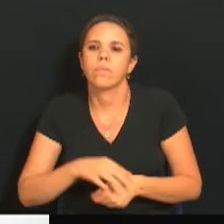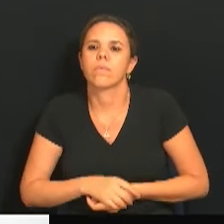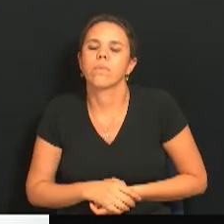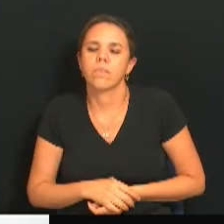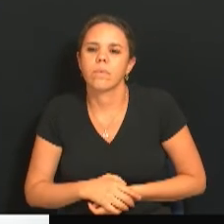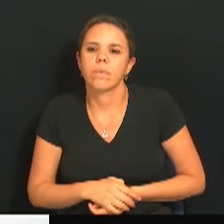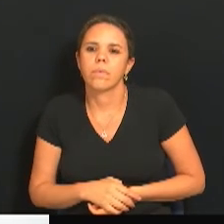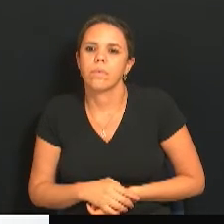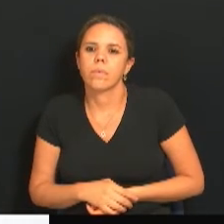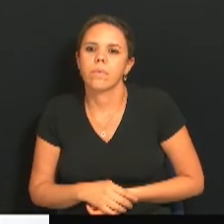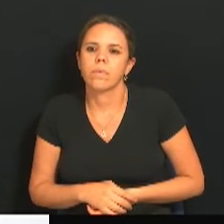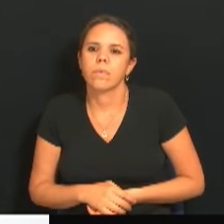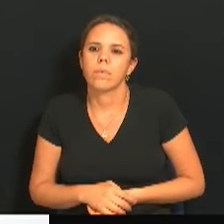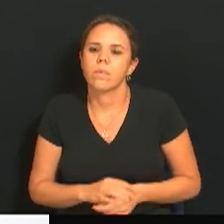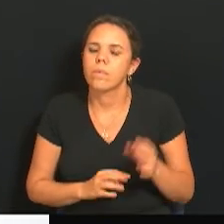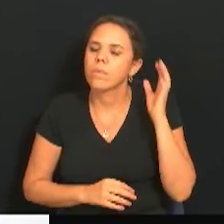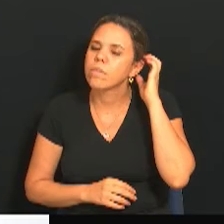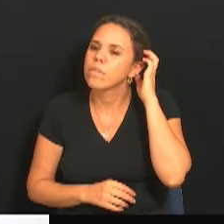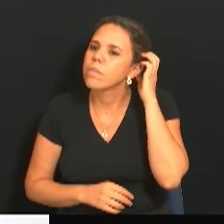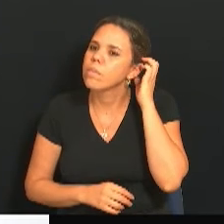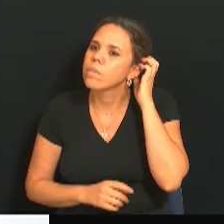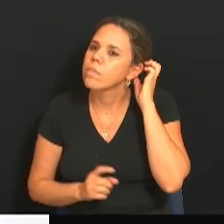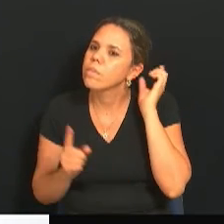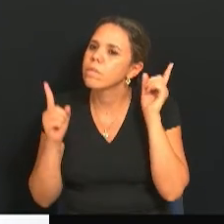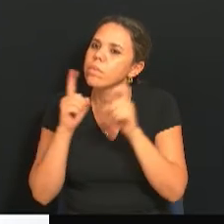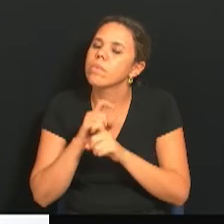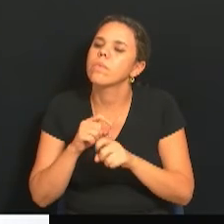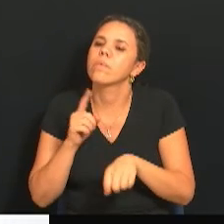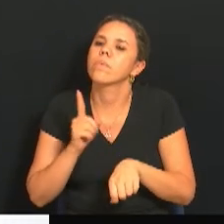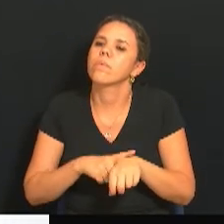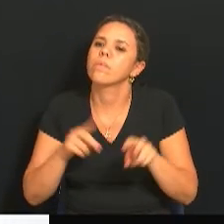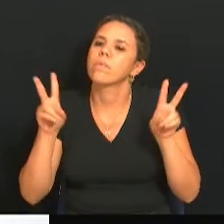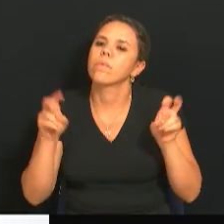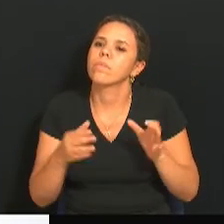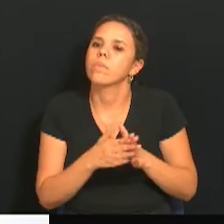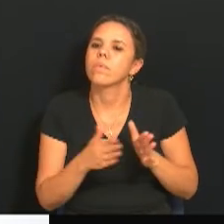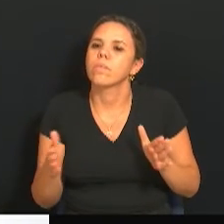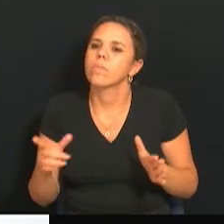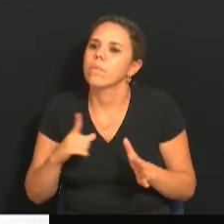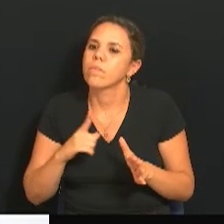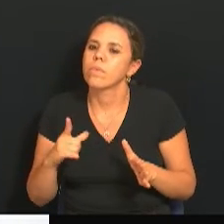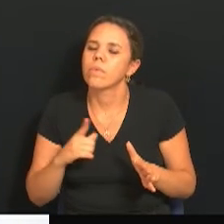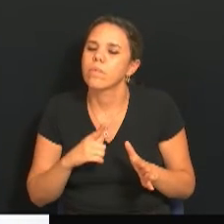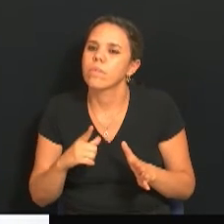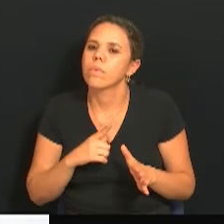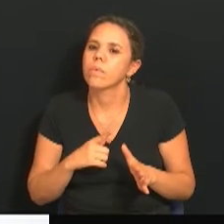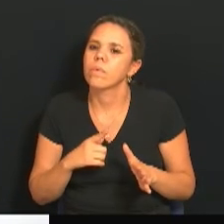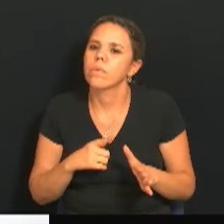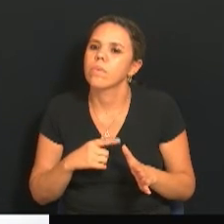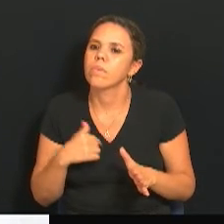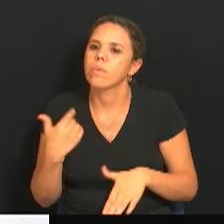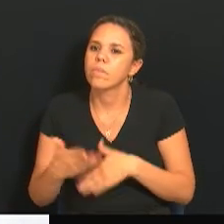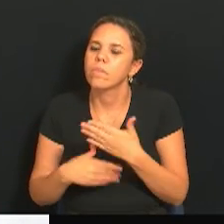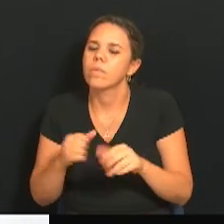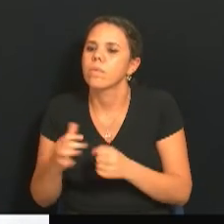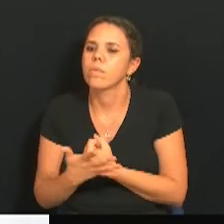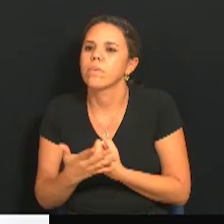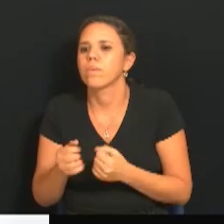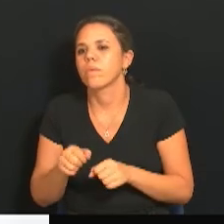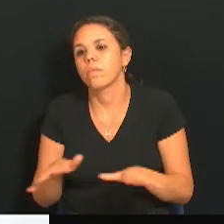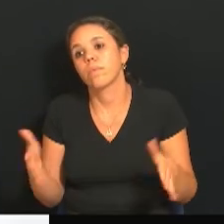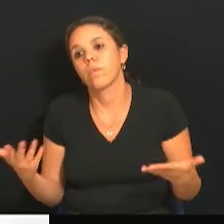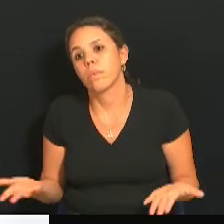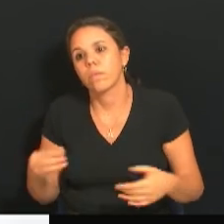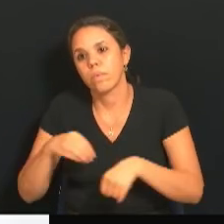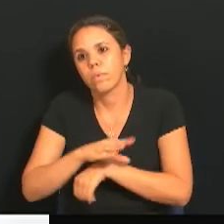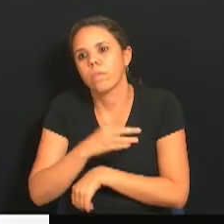E não bastasse toda a complexidade do tema, nós ainda temos esse recorte no tempo, que é a pandemia. Trouxe aí